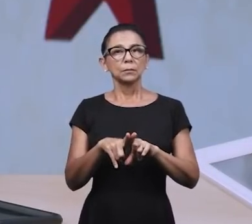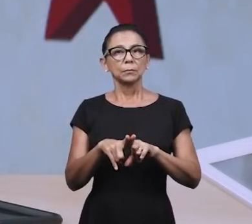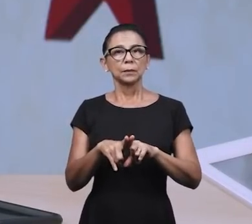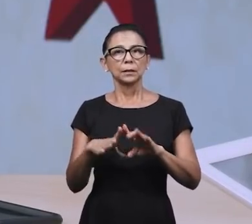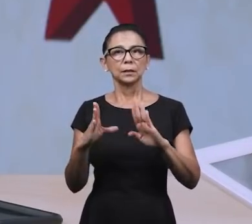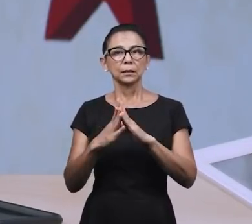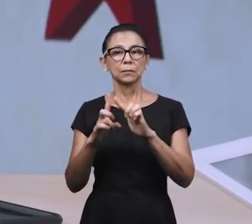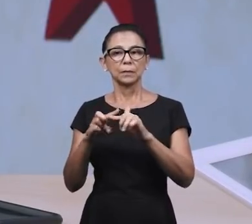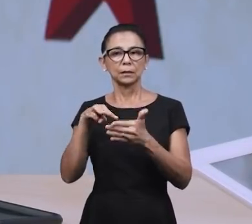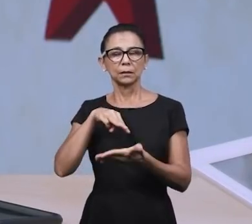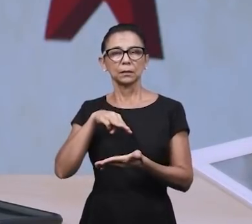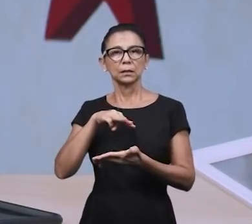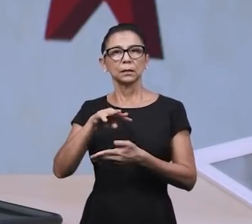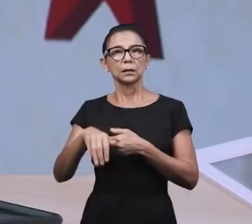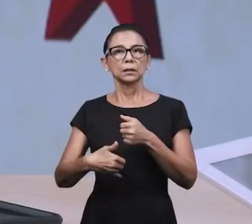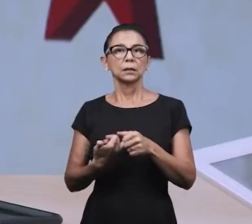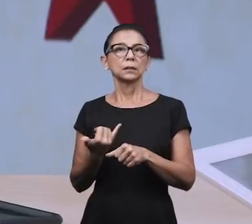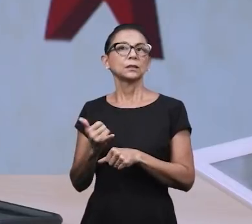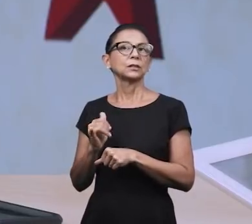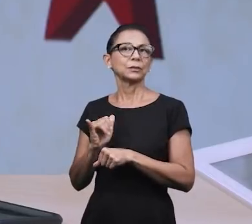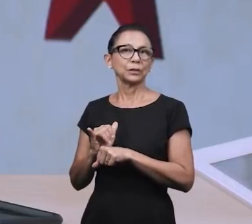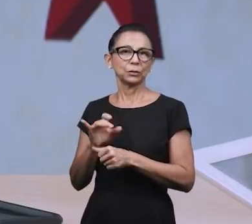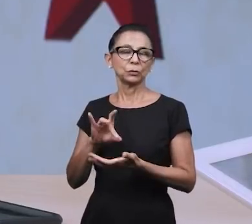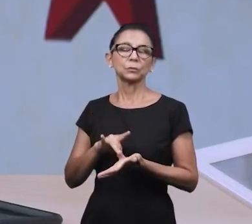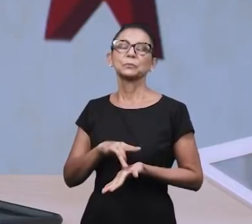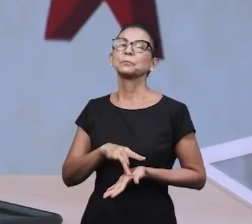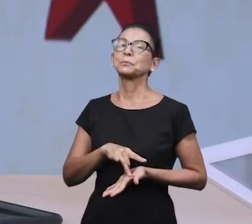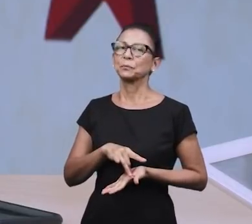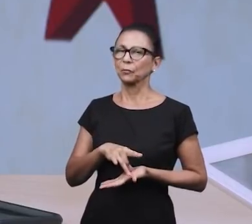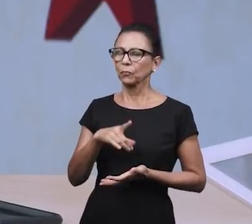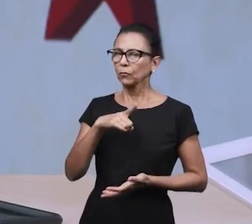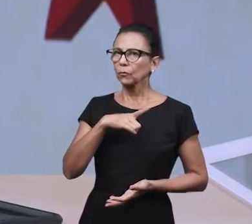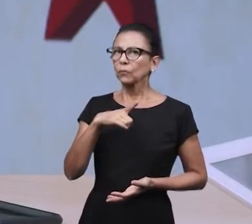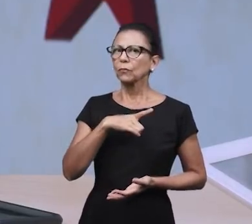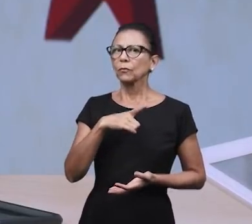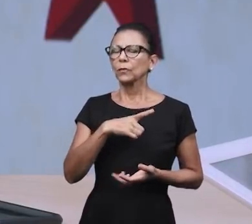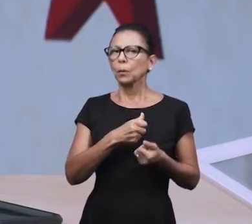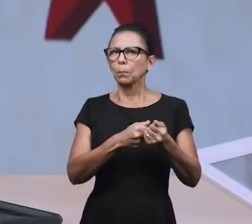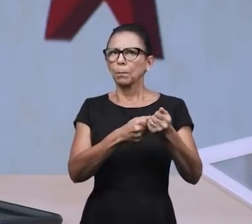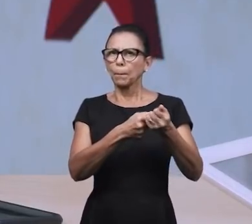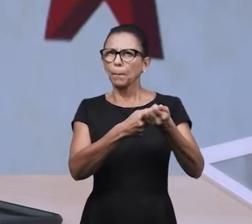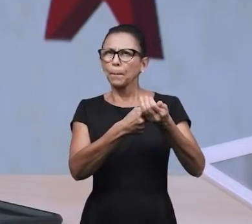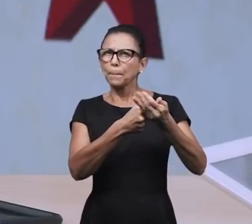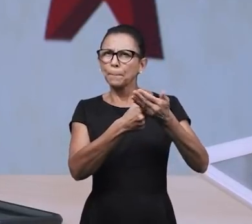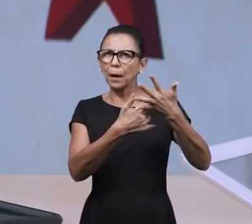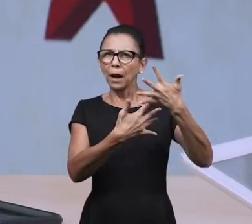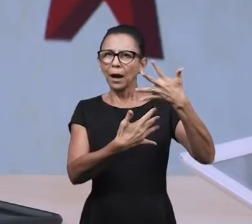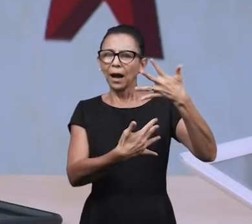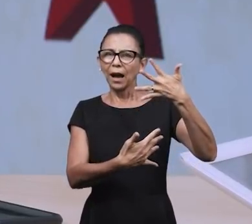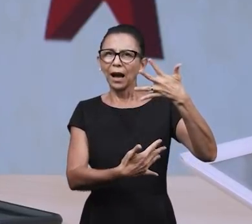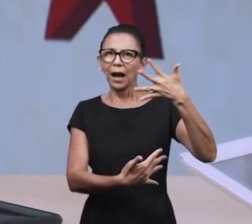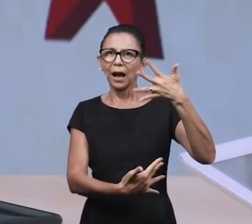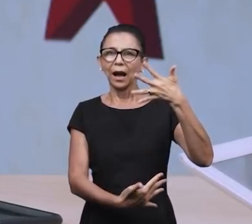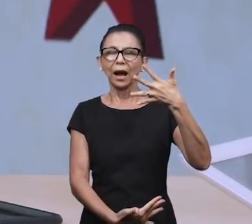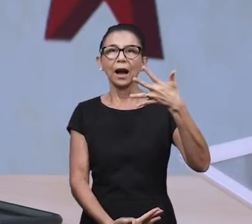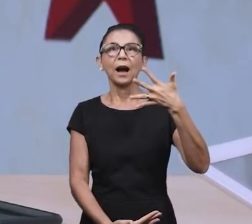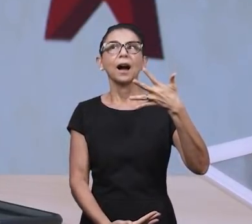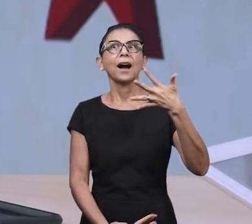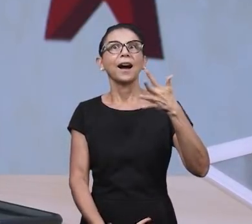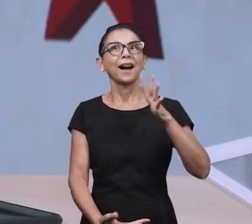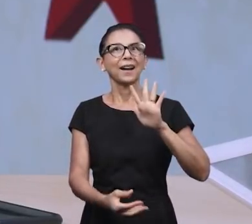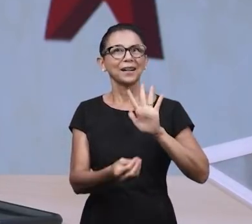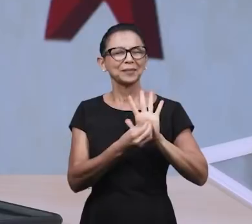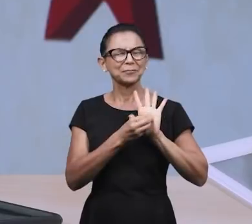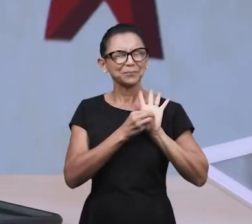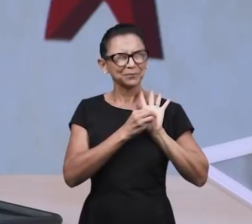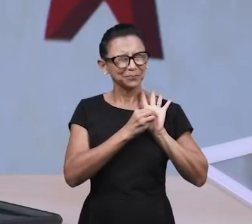Maranata no YouTube. Aliás, o canal da Igreja Cristã Maranata no YouTube tem uma quantidade notável de